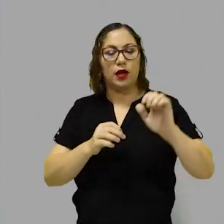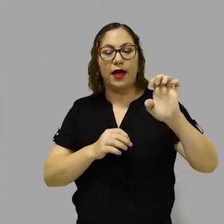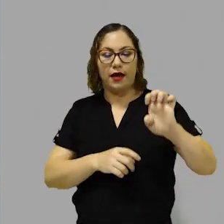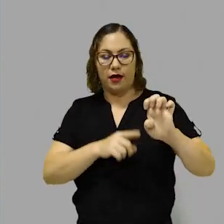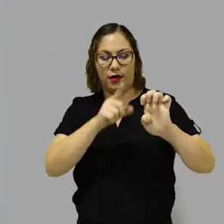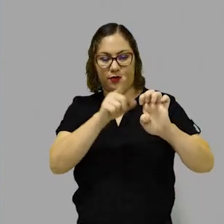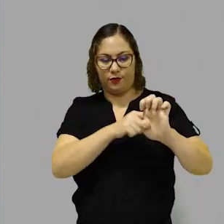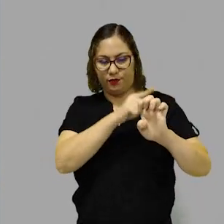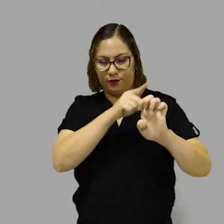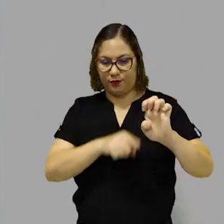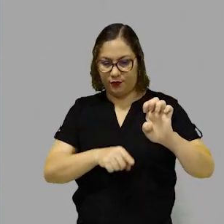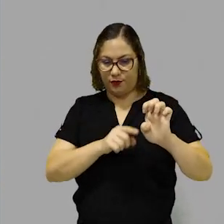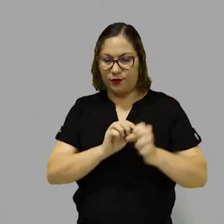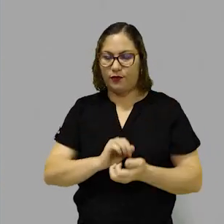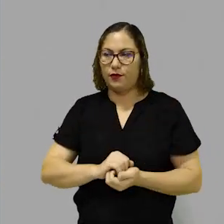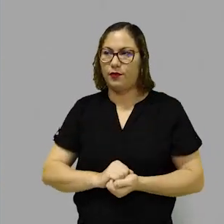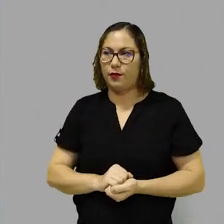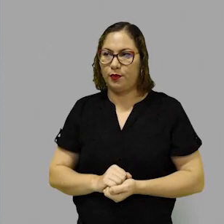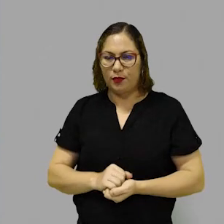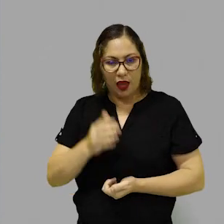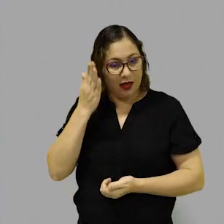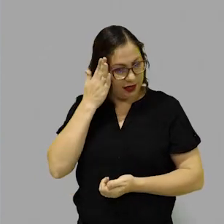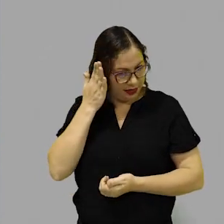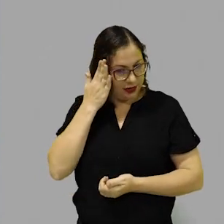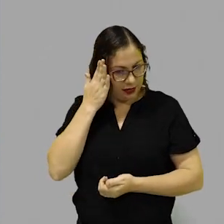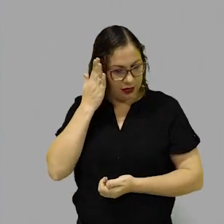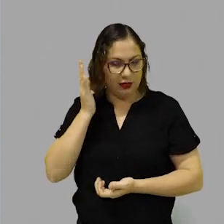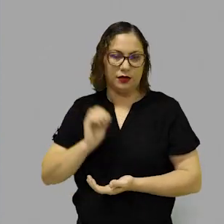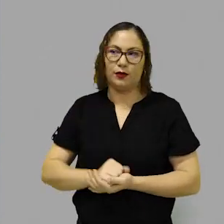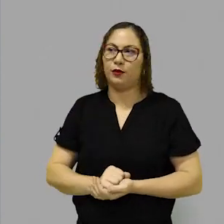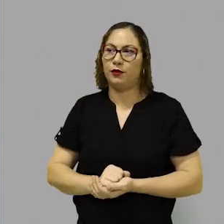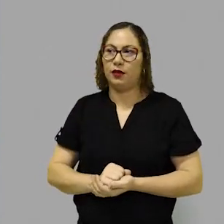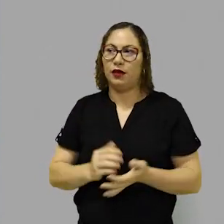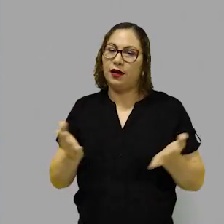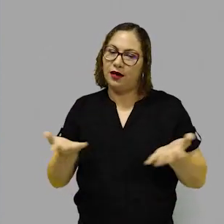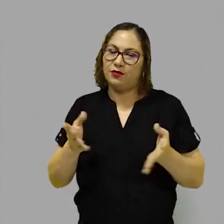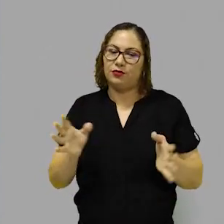letra E. Estamos entendidos? Com isso,